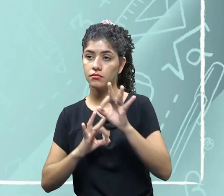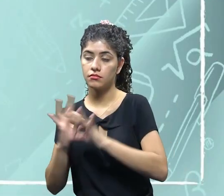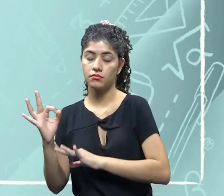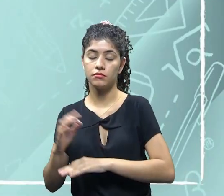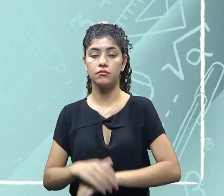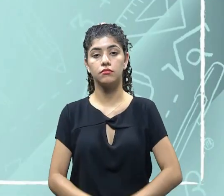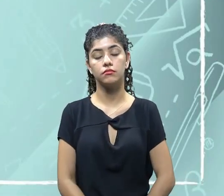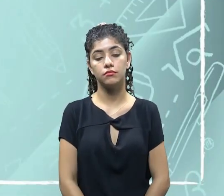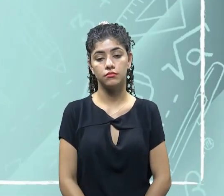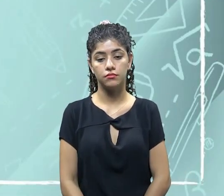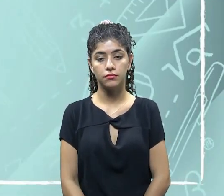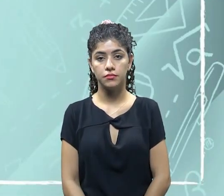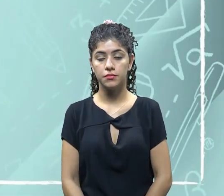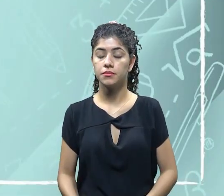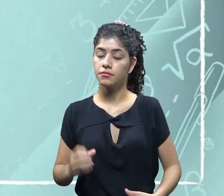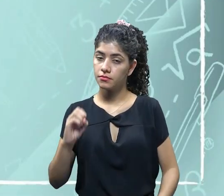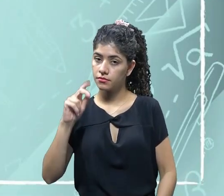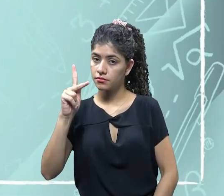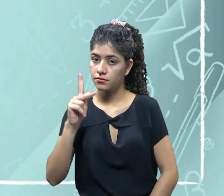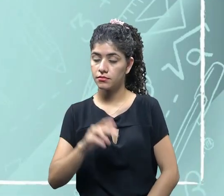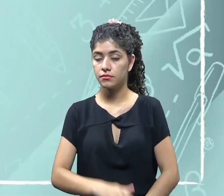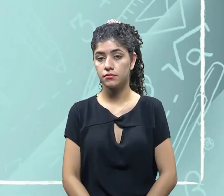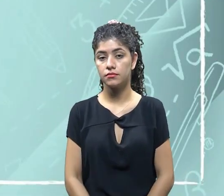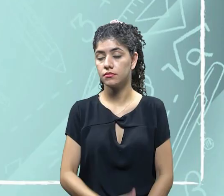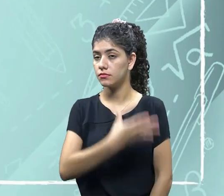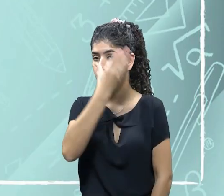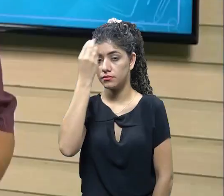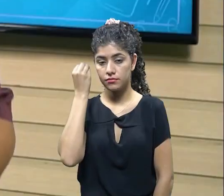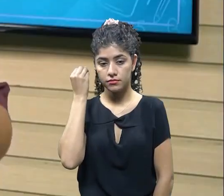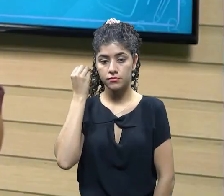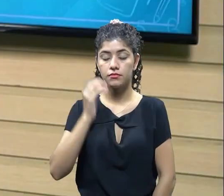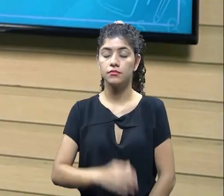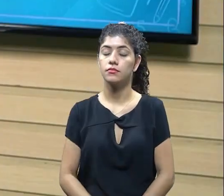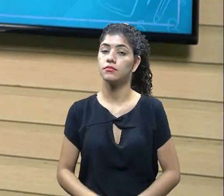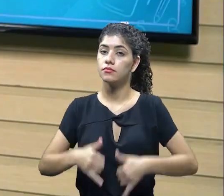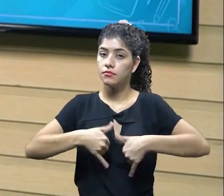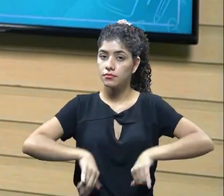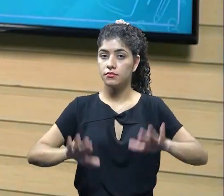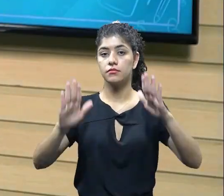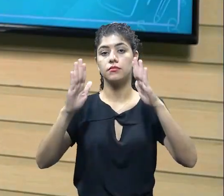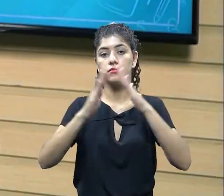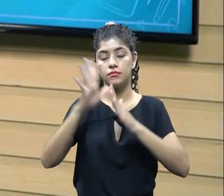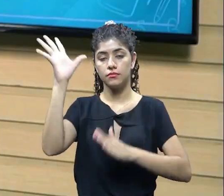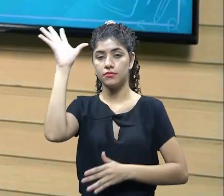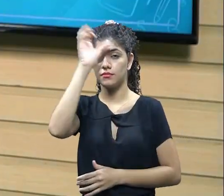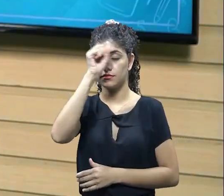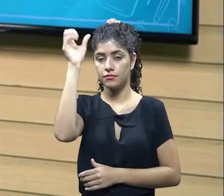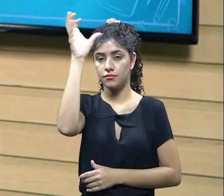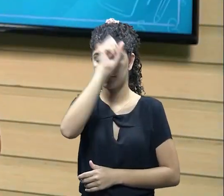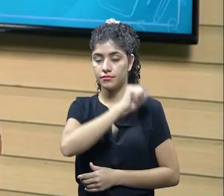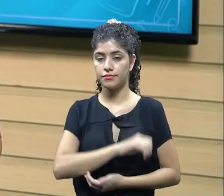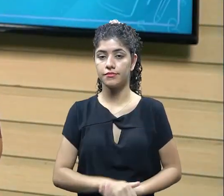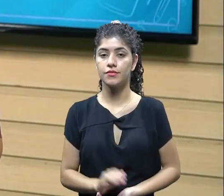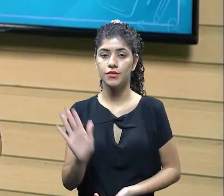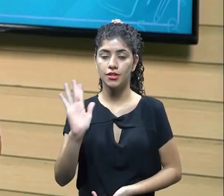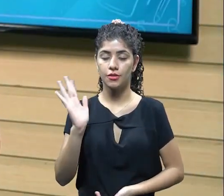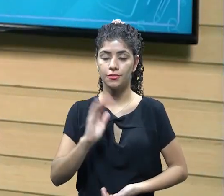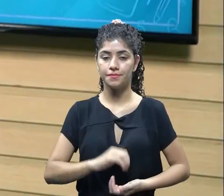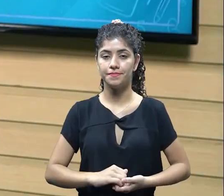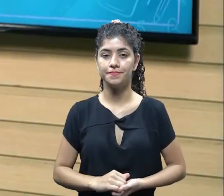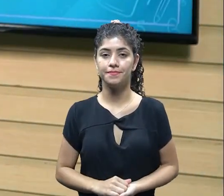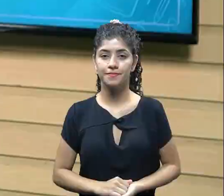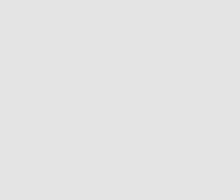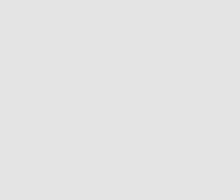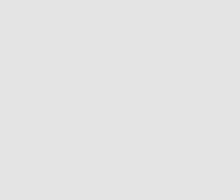planejamento operacional. Ok? Só não esqueça que fique em casa, mas fique aprendendo.